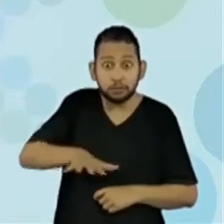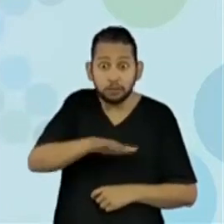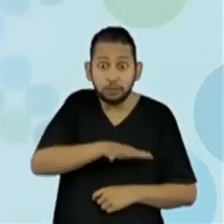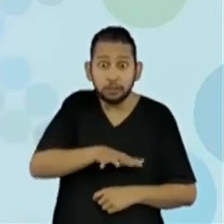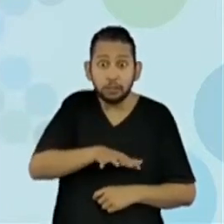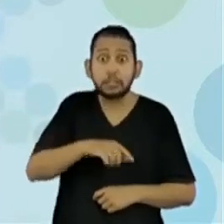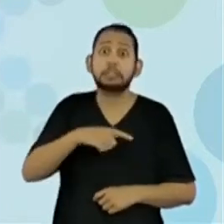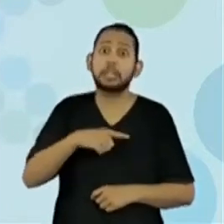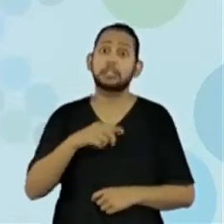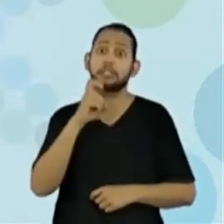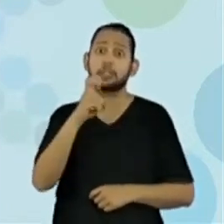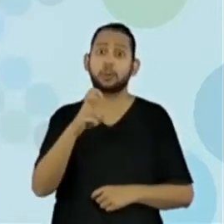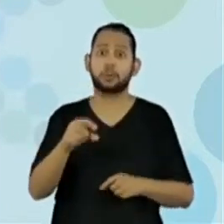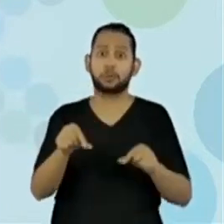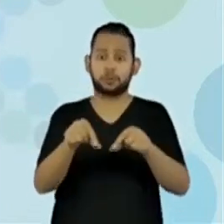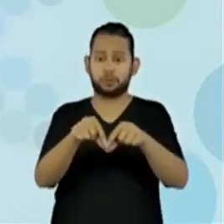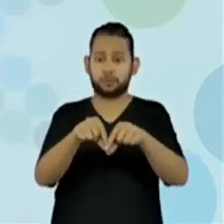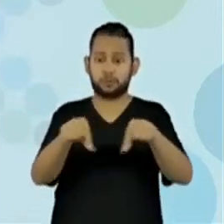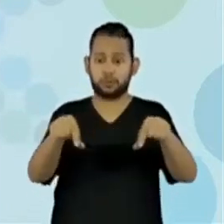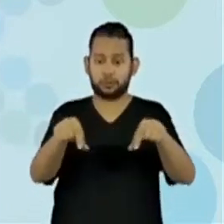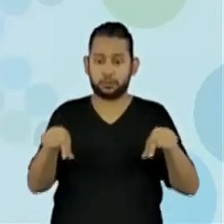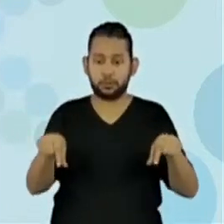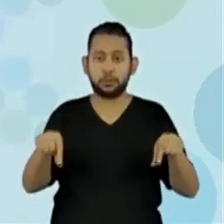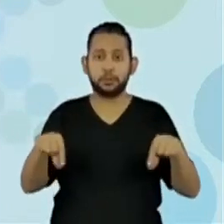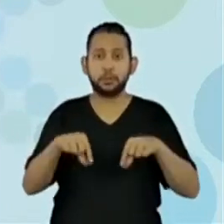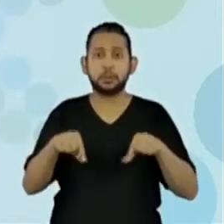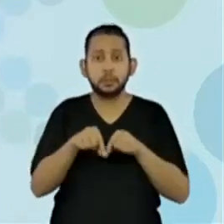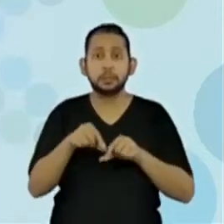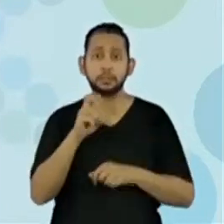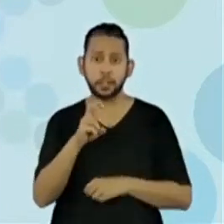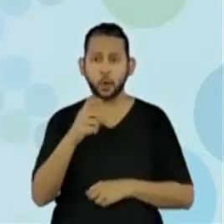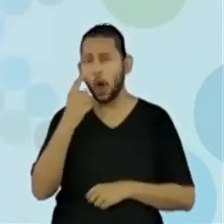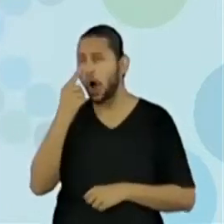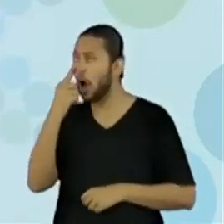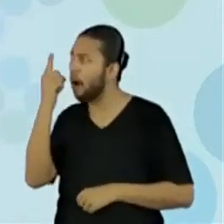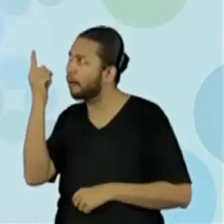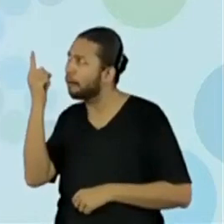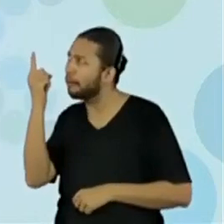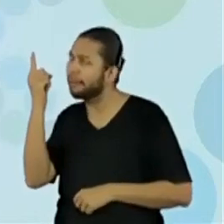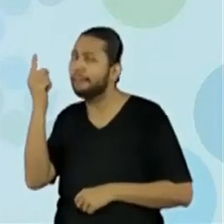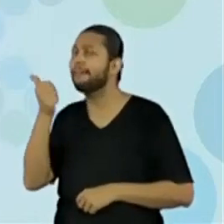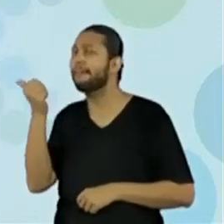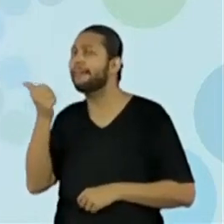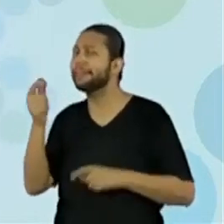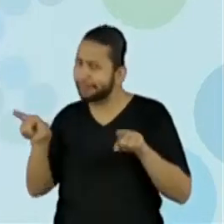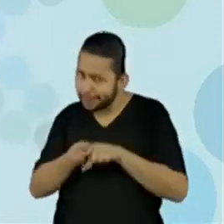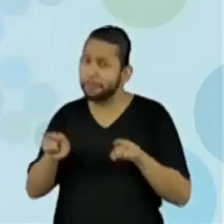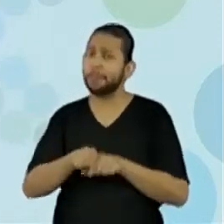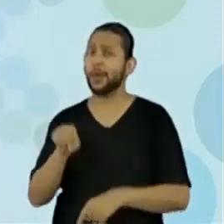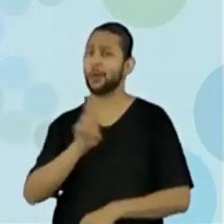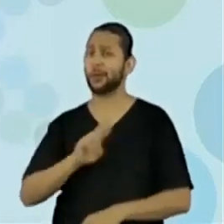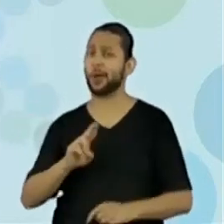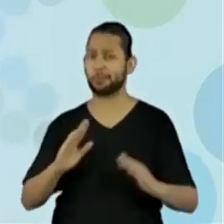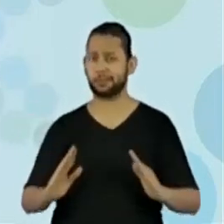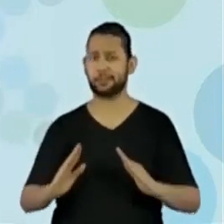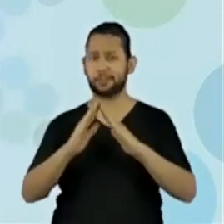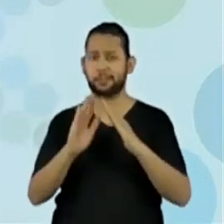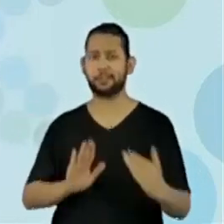também é uma pirâmide. Parece que é igual, mas não é. Se vocês observarem,